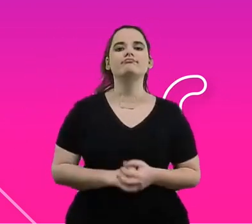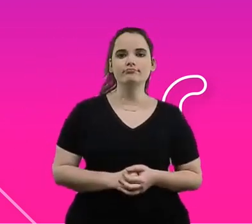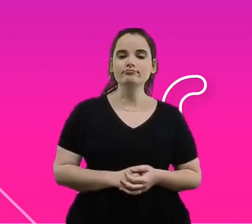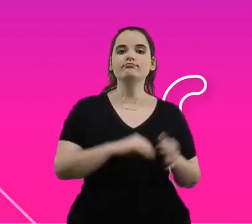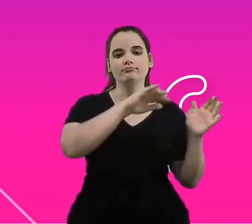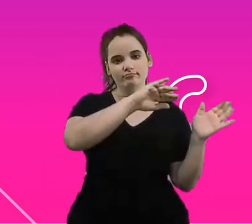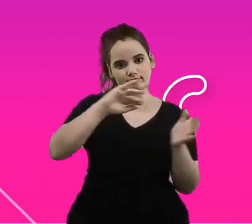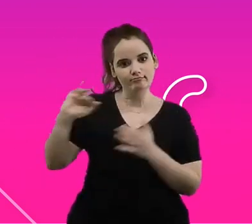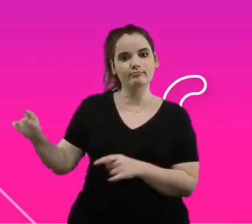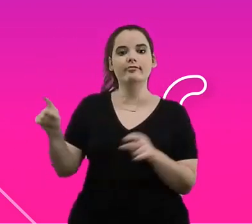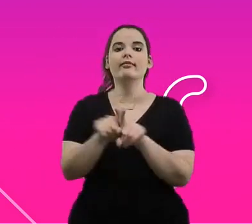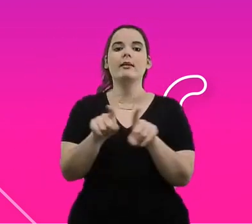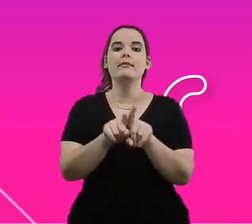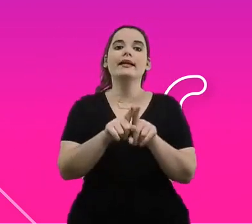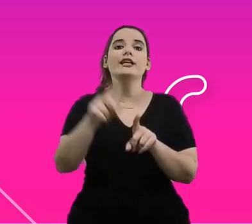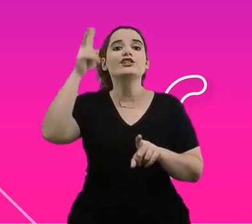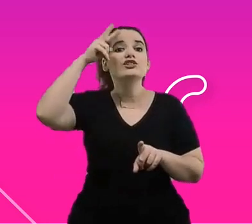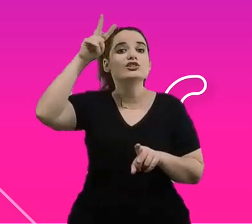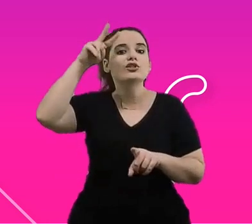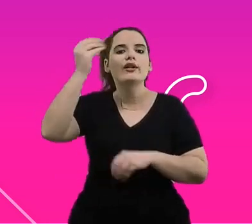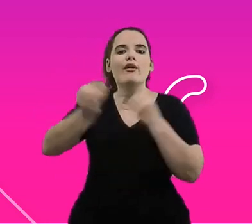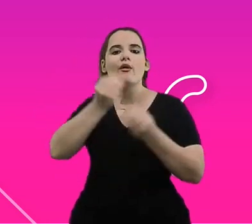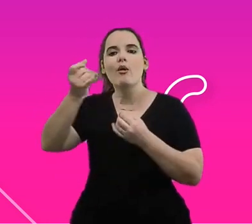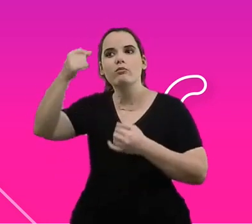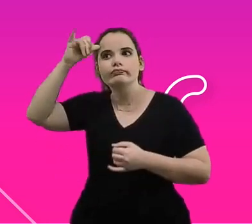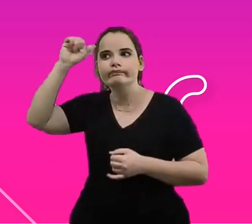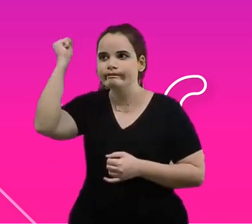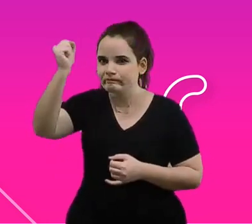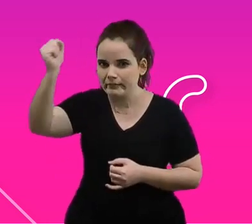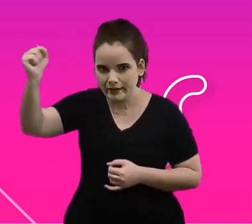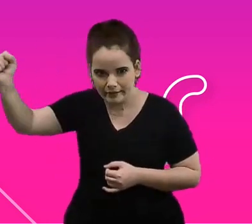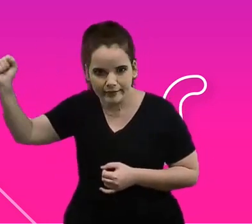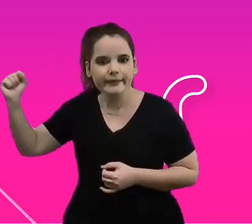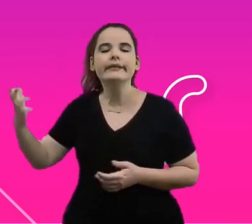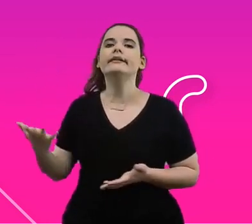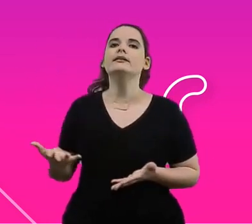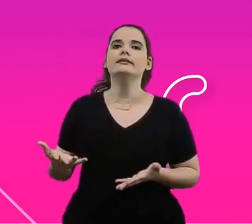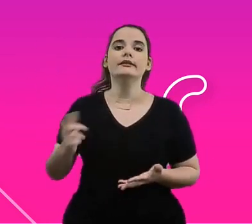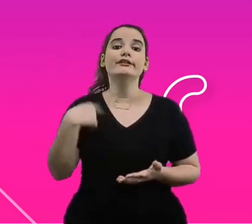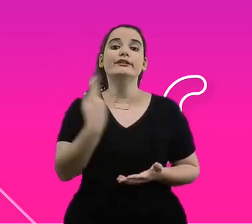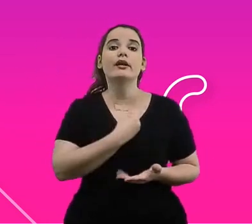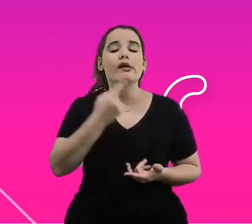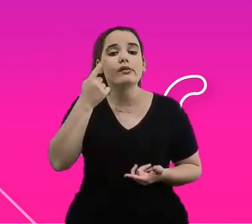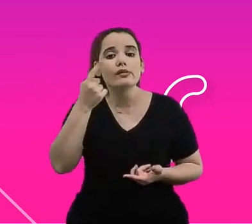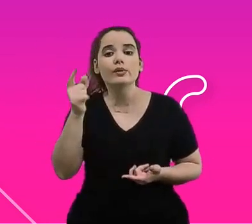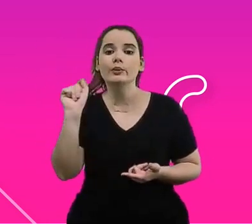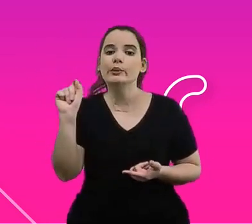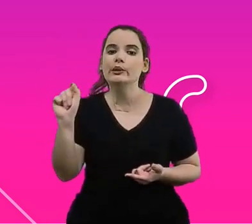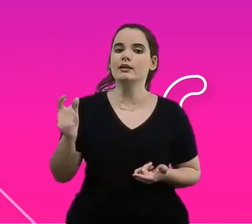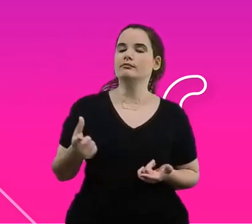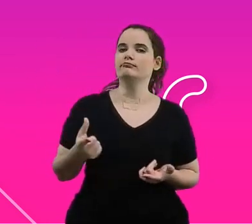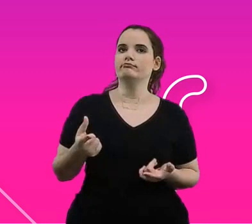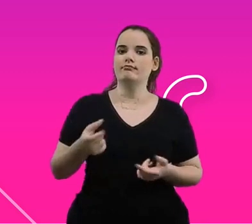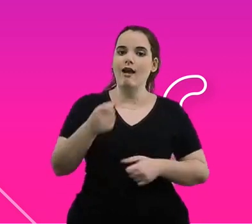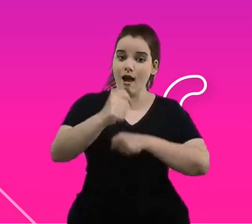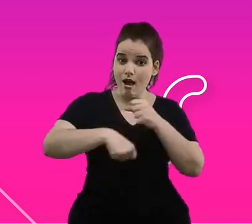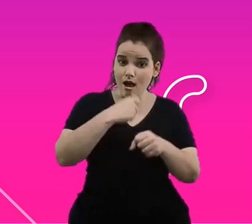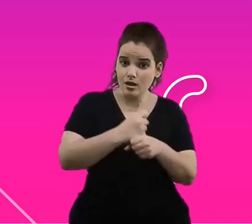por esse início, por essa visualização que vocês tiveram de deixar isso aberto. Isso é senso de comunidade, é